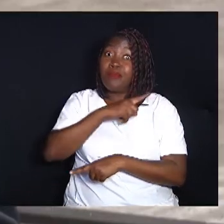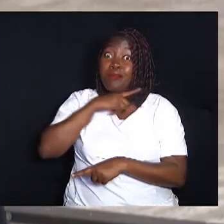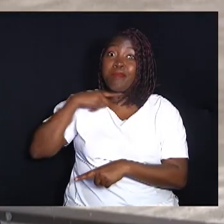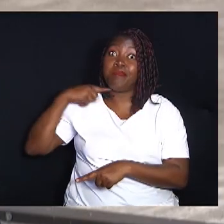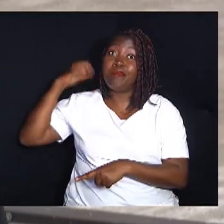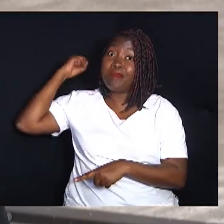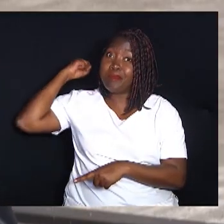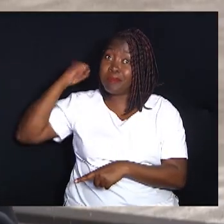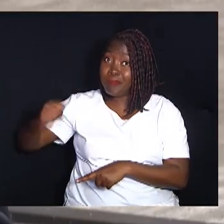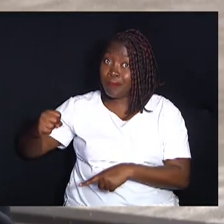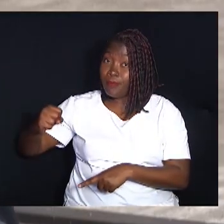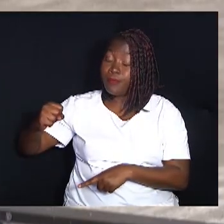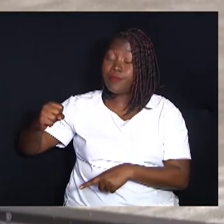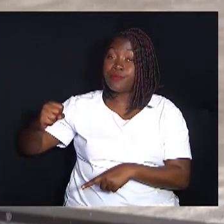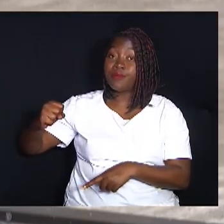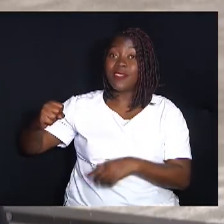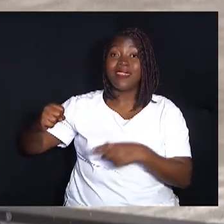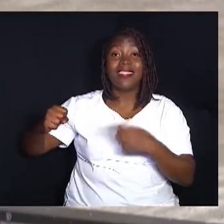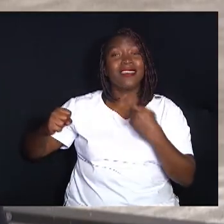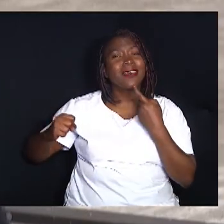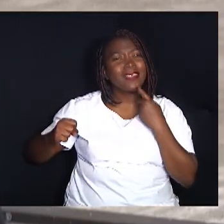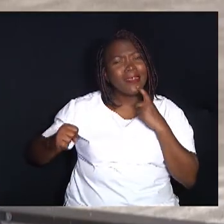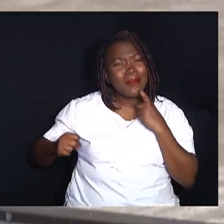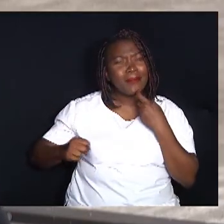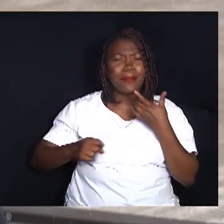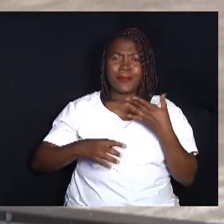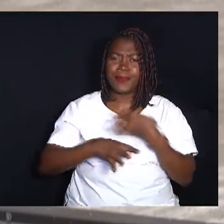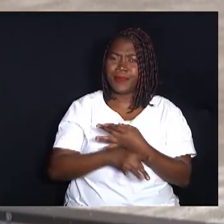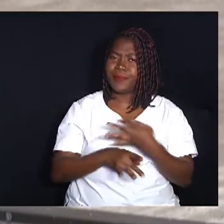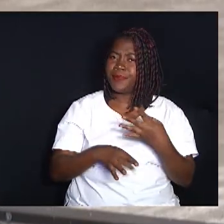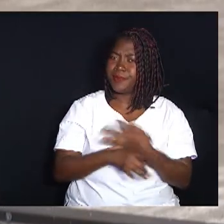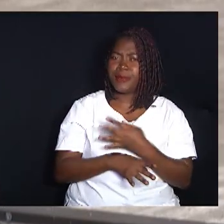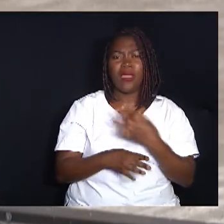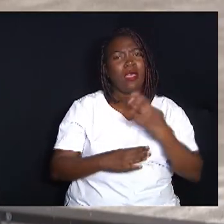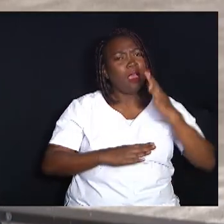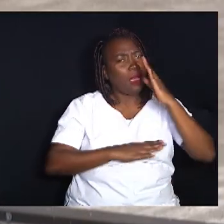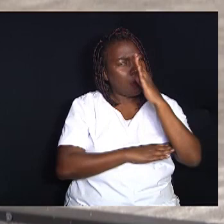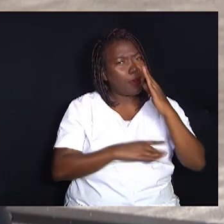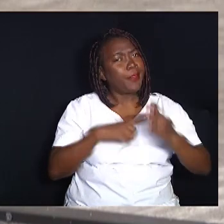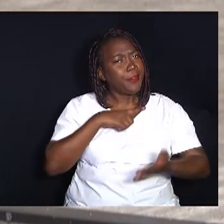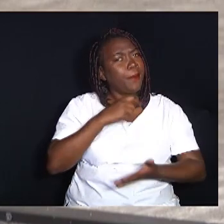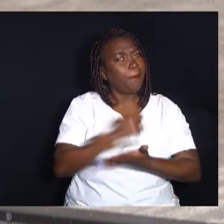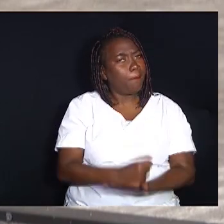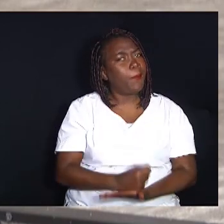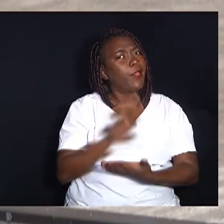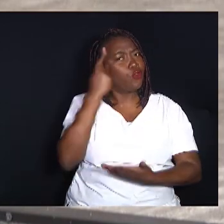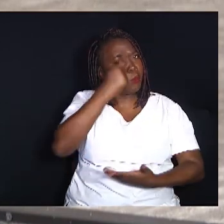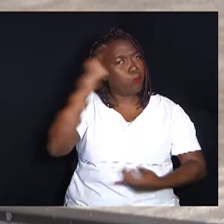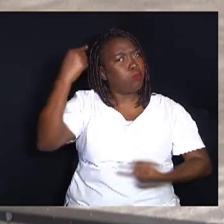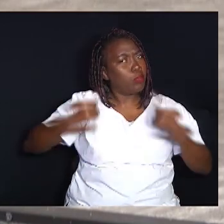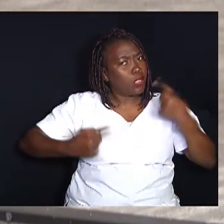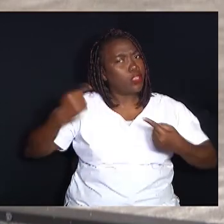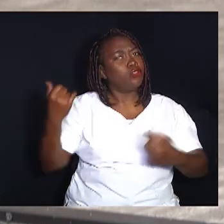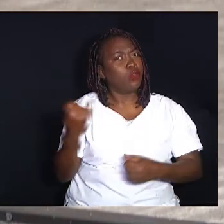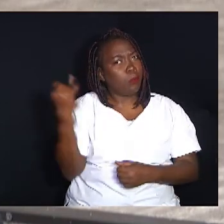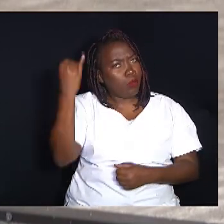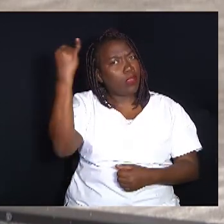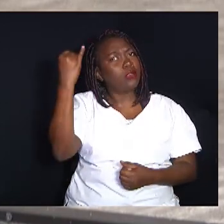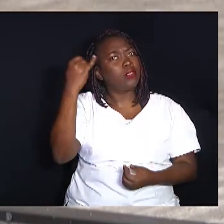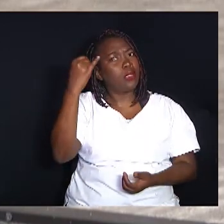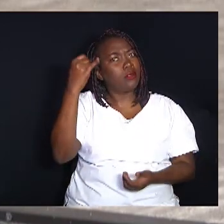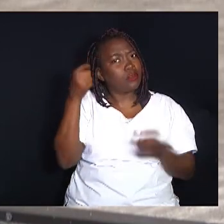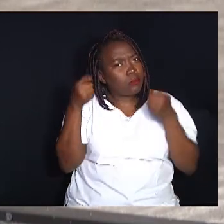pessoas. A cidade de Campinas, uma cidade metropolitana, enfim, a Câmara tem o seu peso político. Importante que nós nos posicionemos